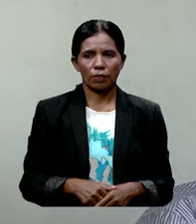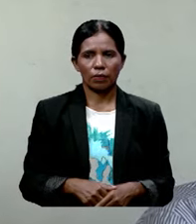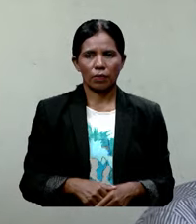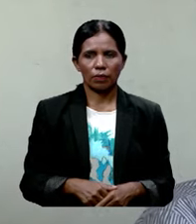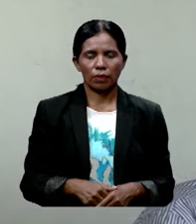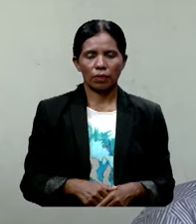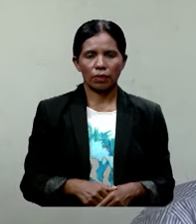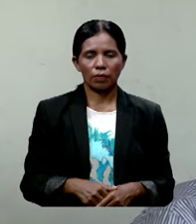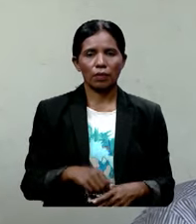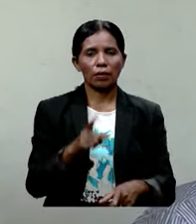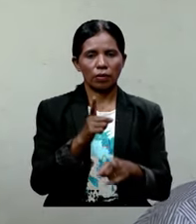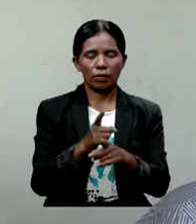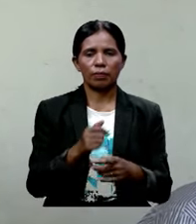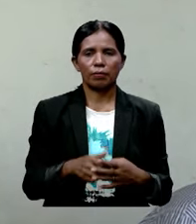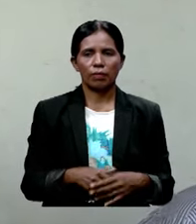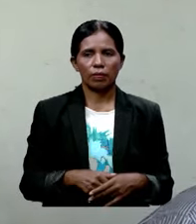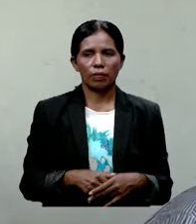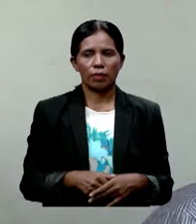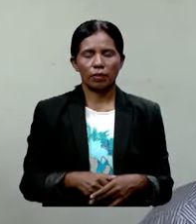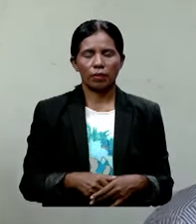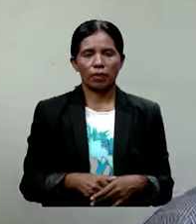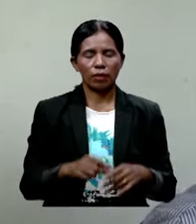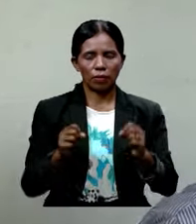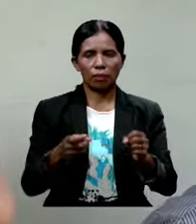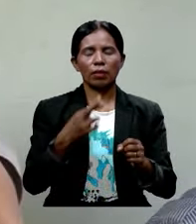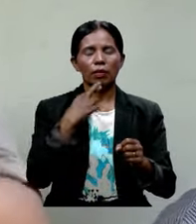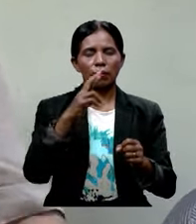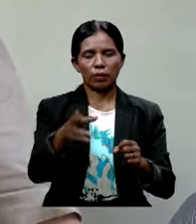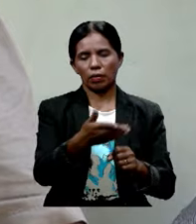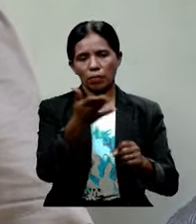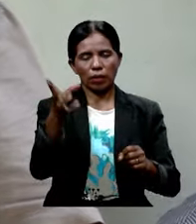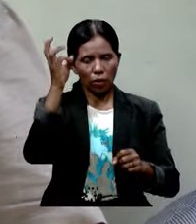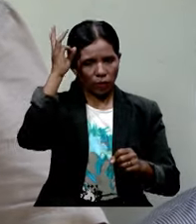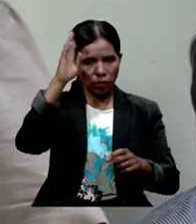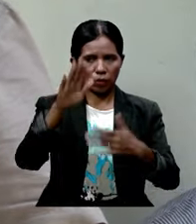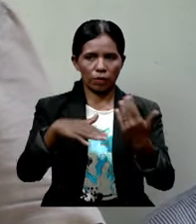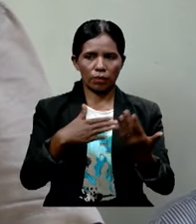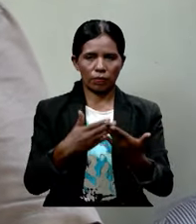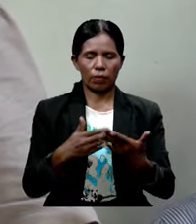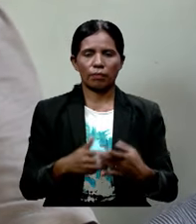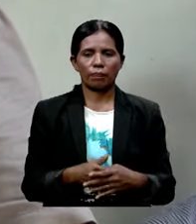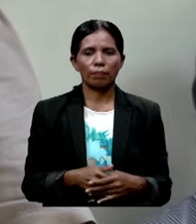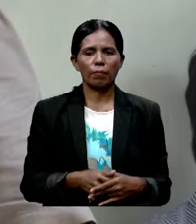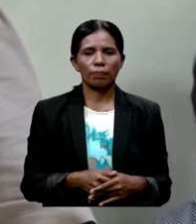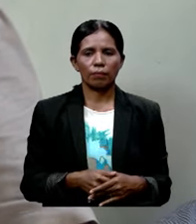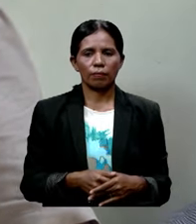né para tu neba responde né e a minha preocupação né